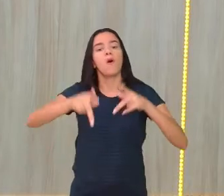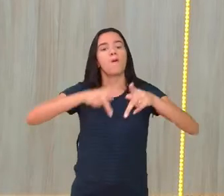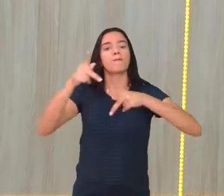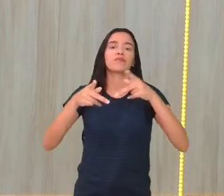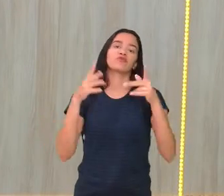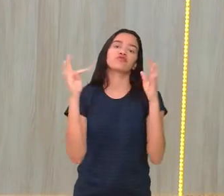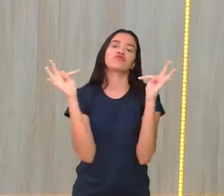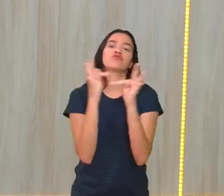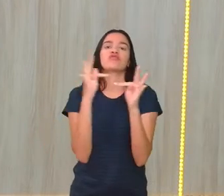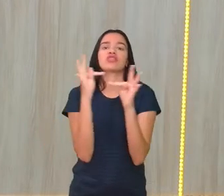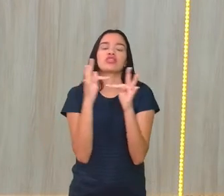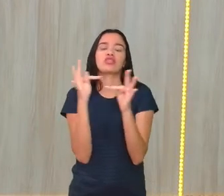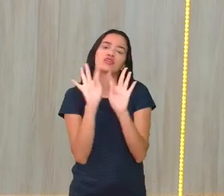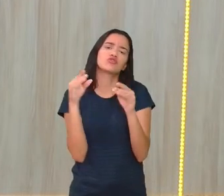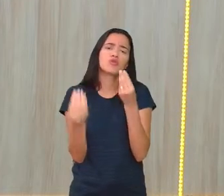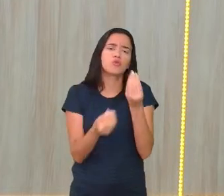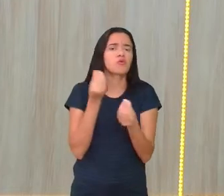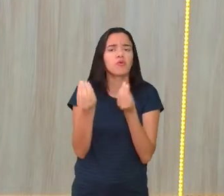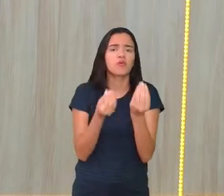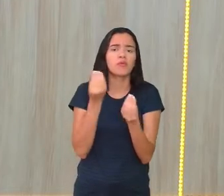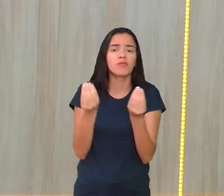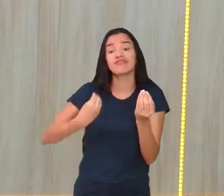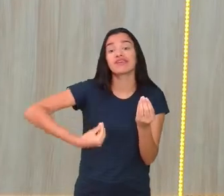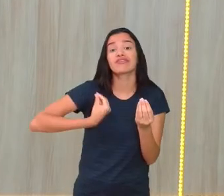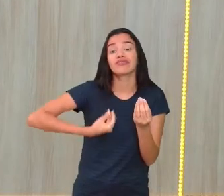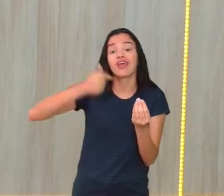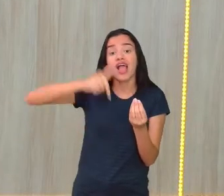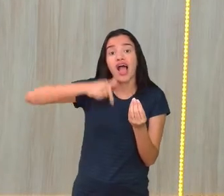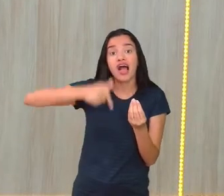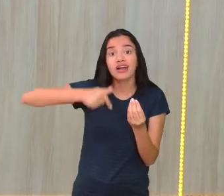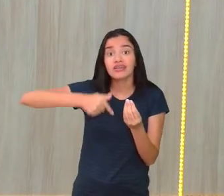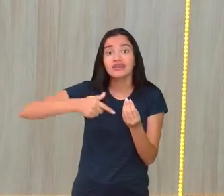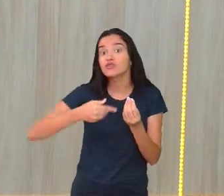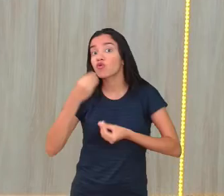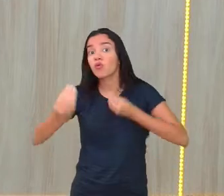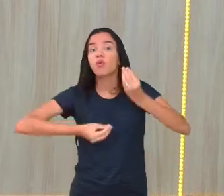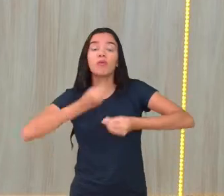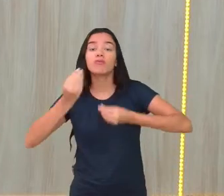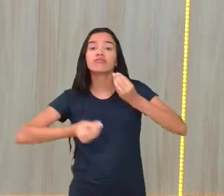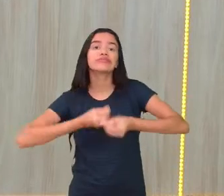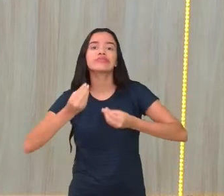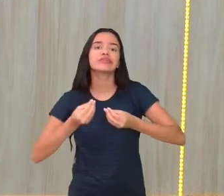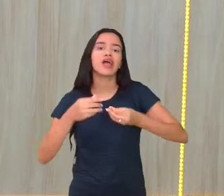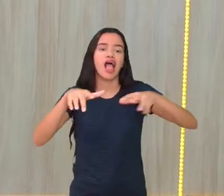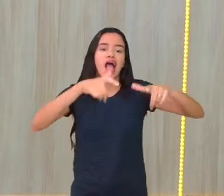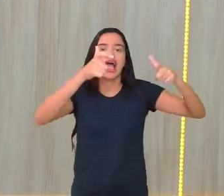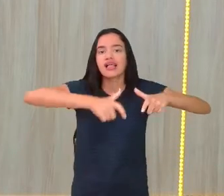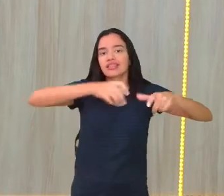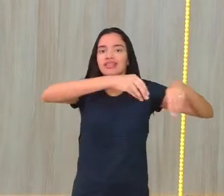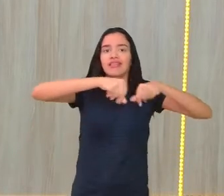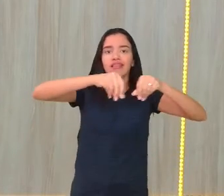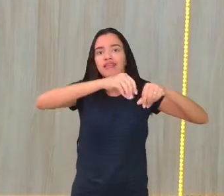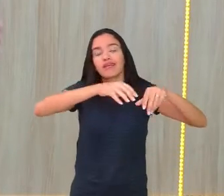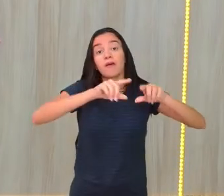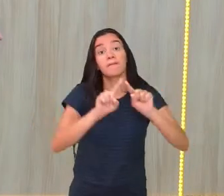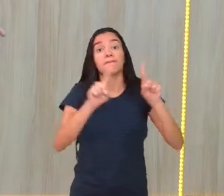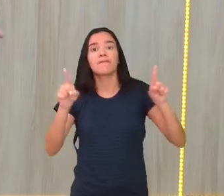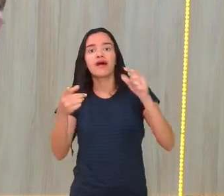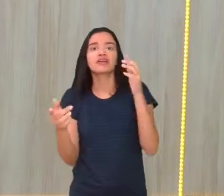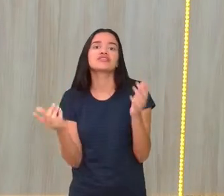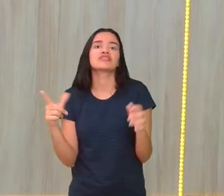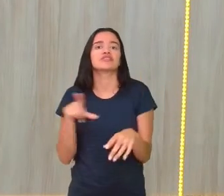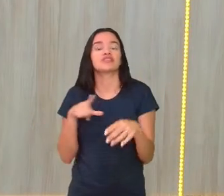coisa, né? Como é que a gente vai sobreviver aqui? Se vira nos 30, não tem terreno para agricultura, mas tem